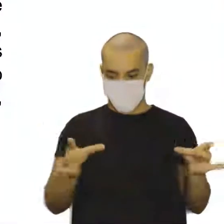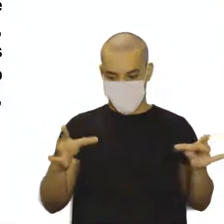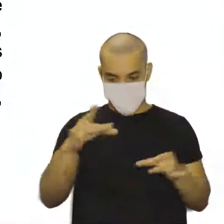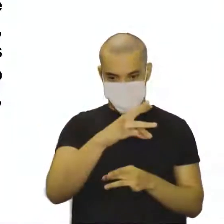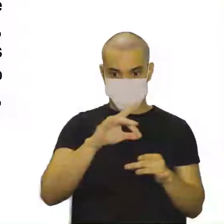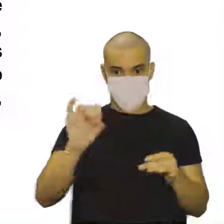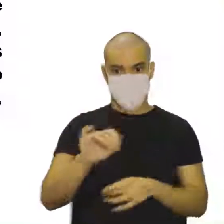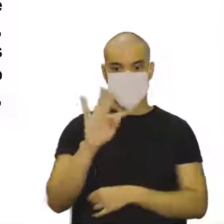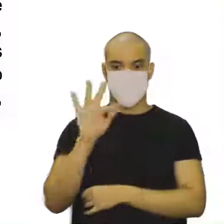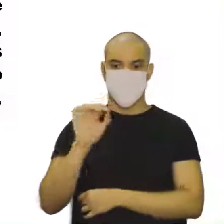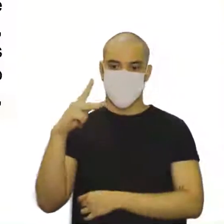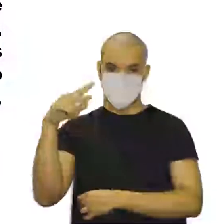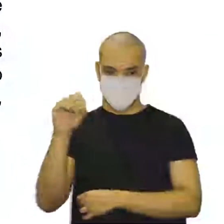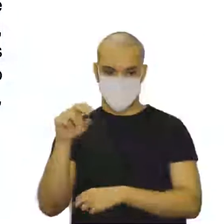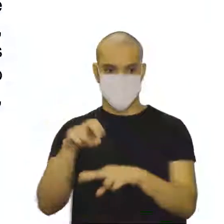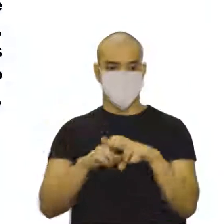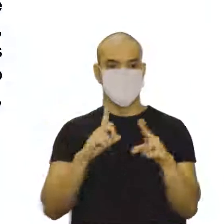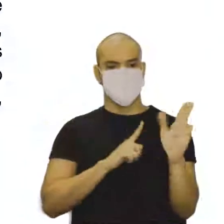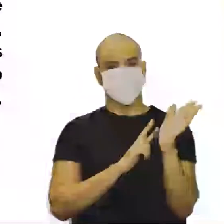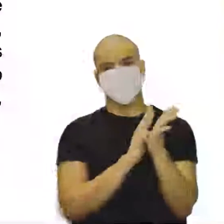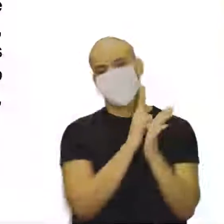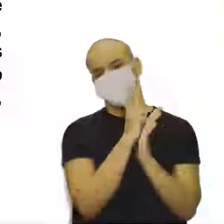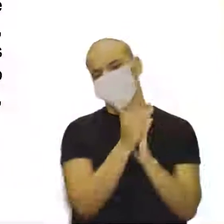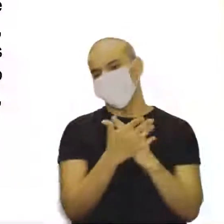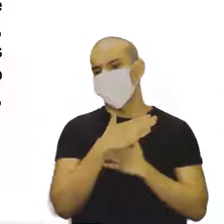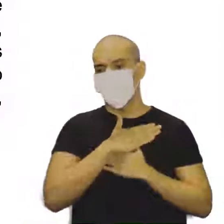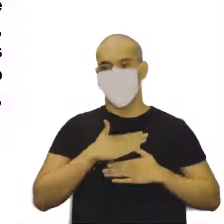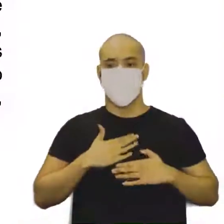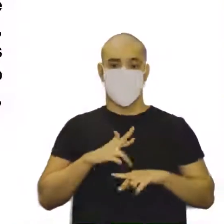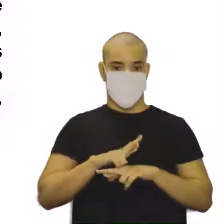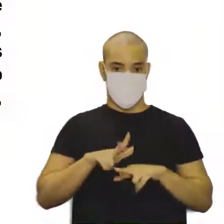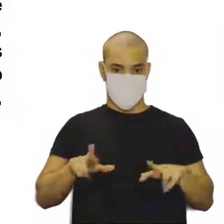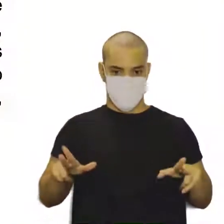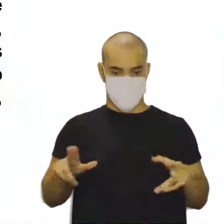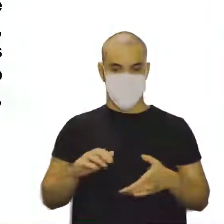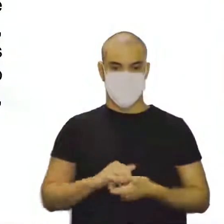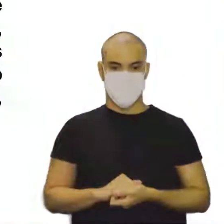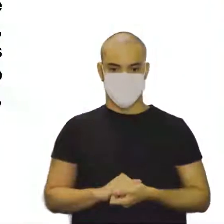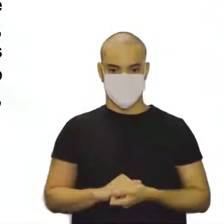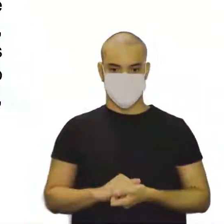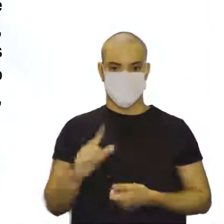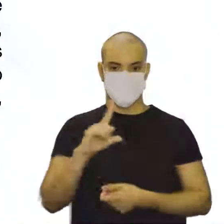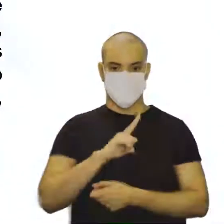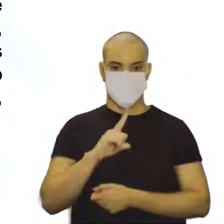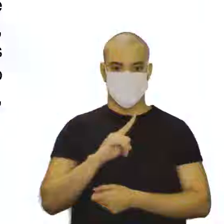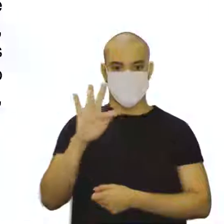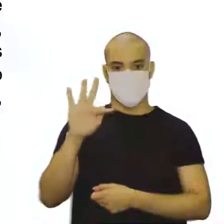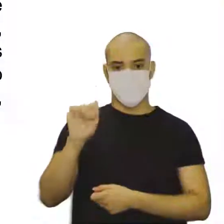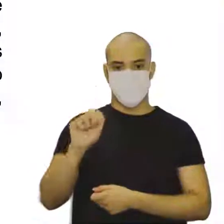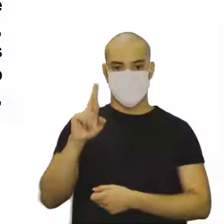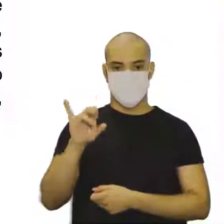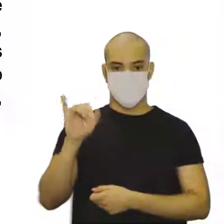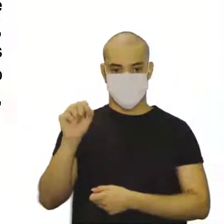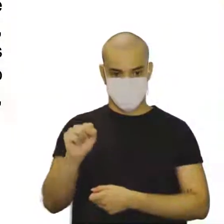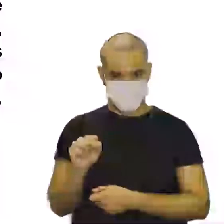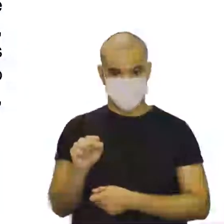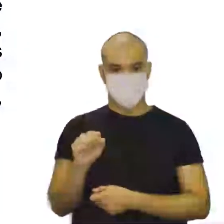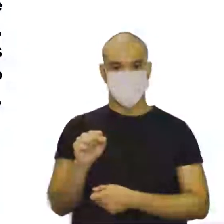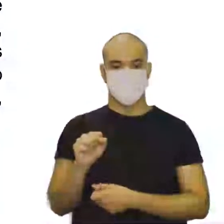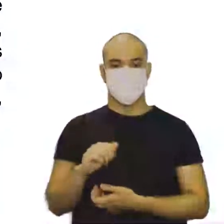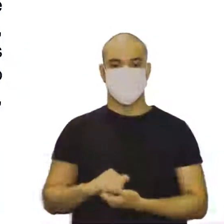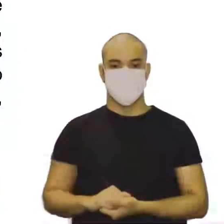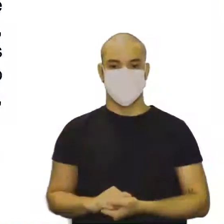de topo. Então tem relé para todos os gostos aí, tá, pessoal? São relés para faróis, para controle de farol,